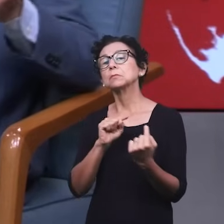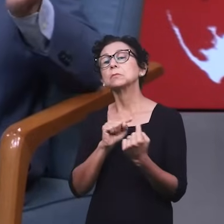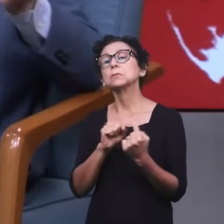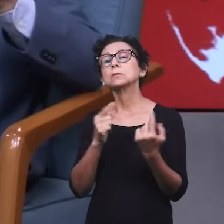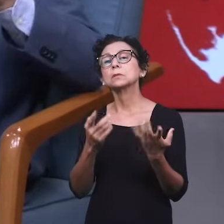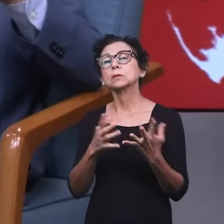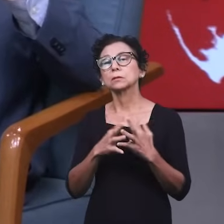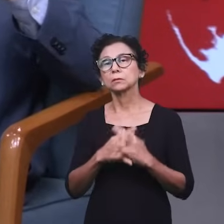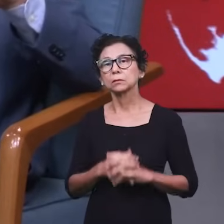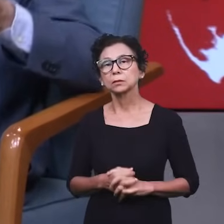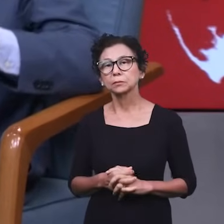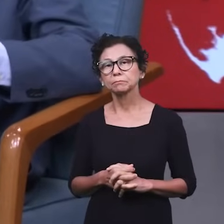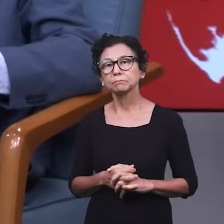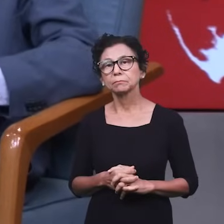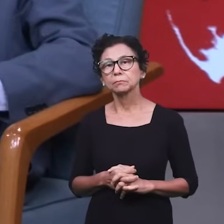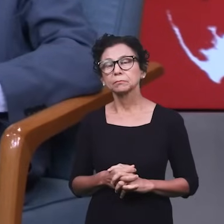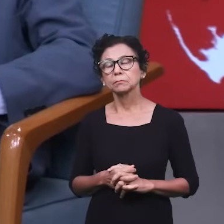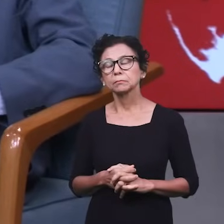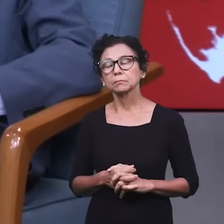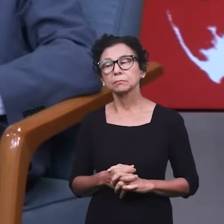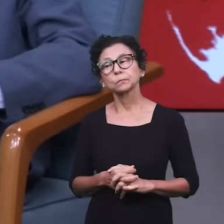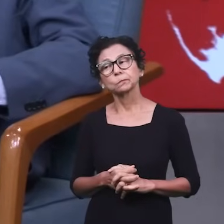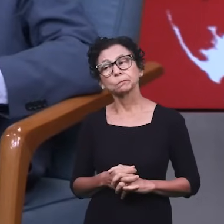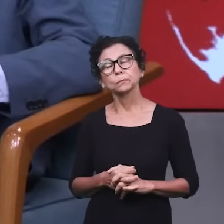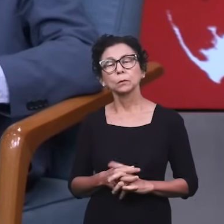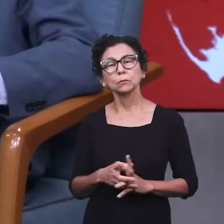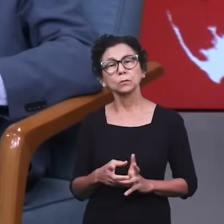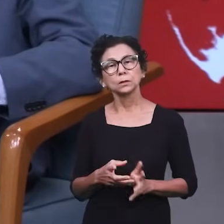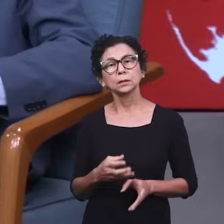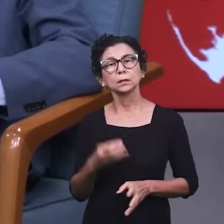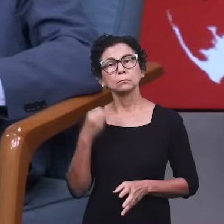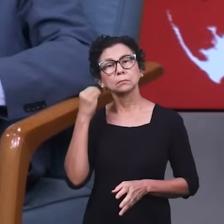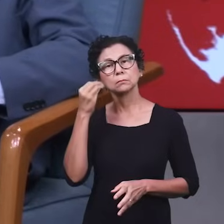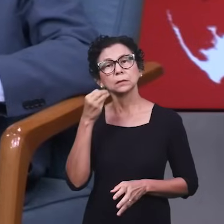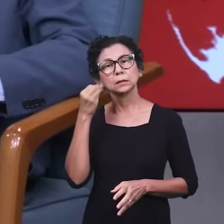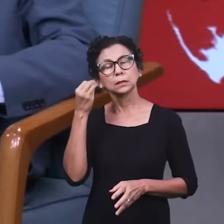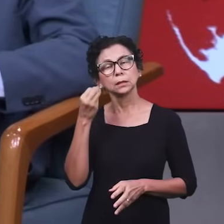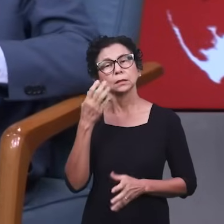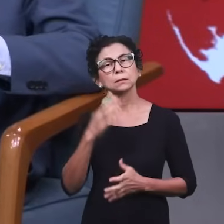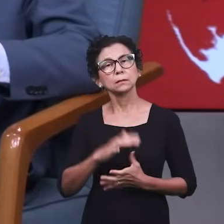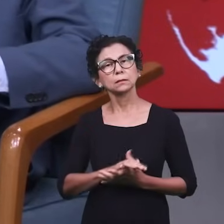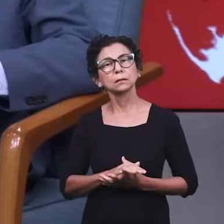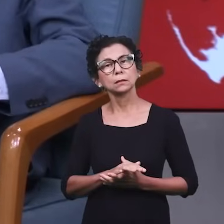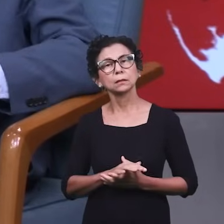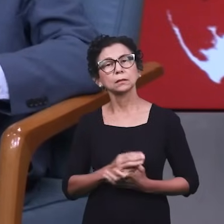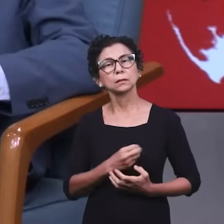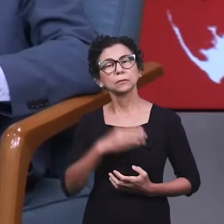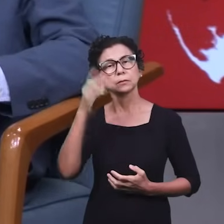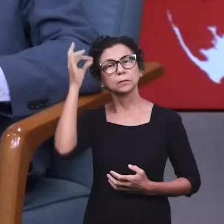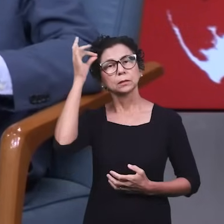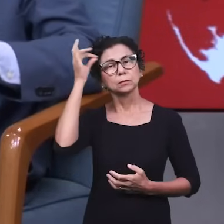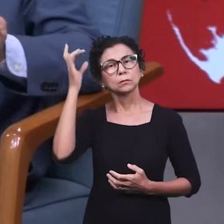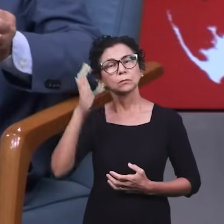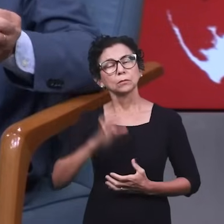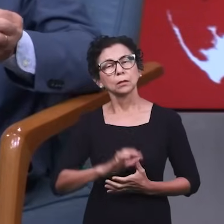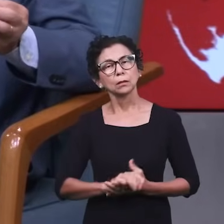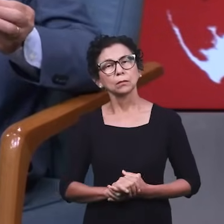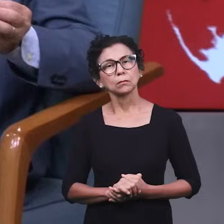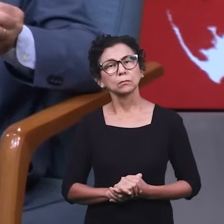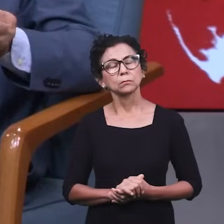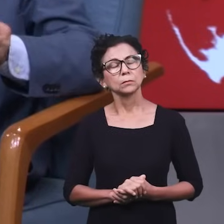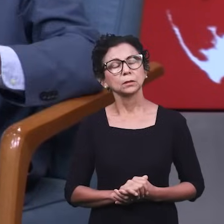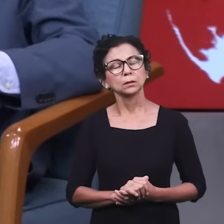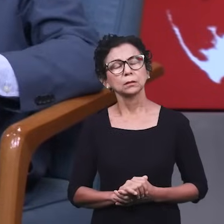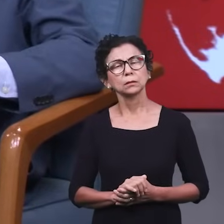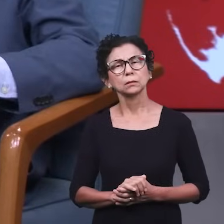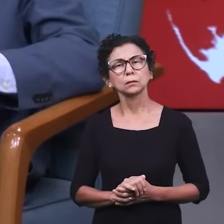Nós falamos isso várias vezes: edificar. Há uma preocupação do Espírito Santo em identificar o